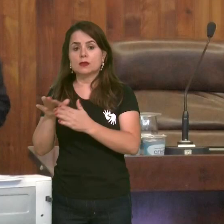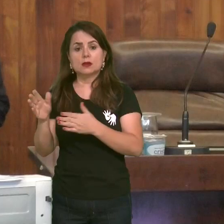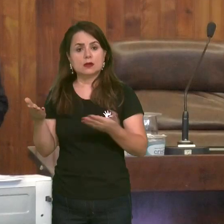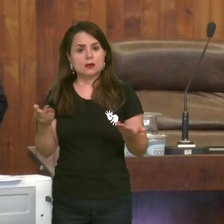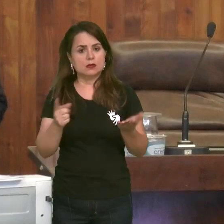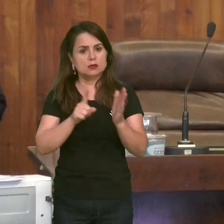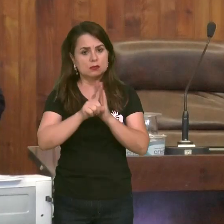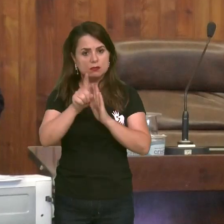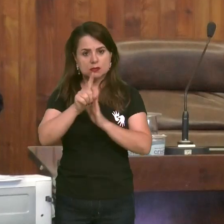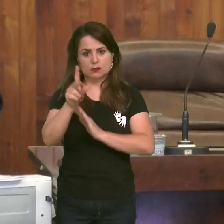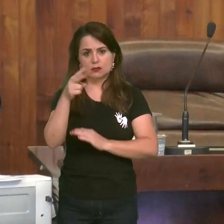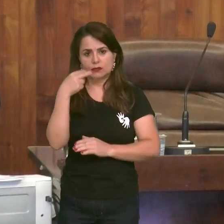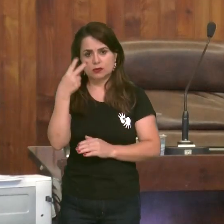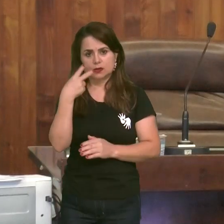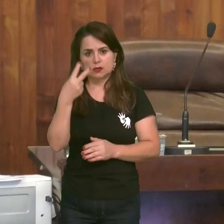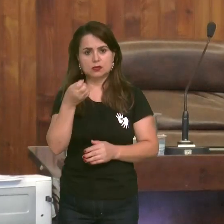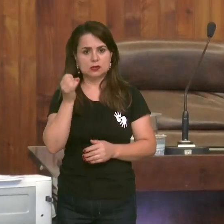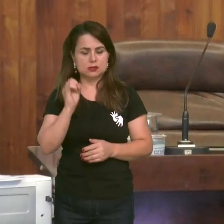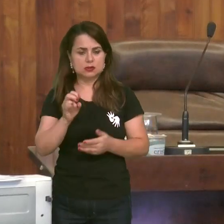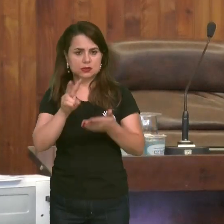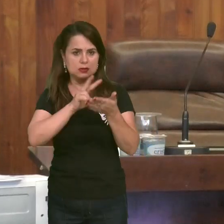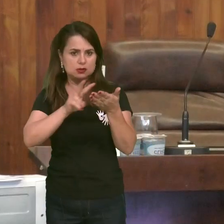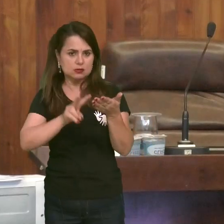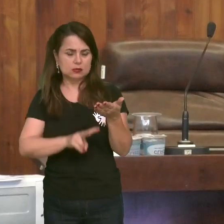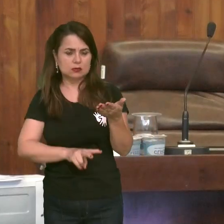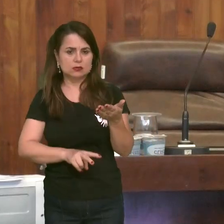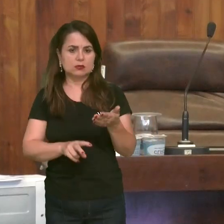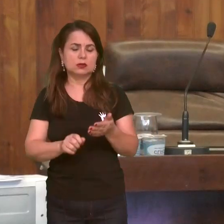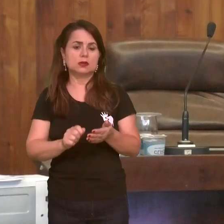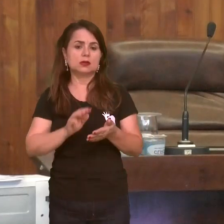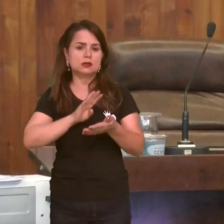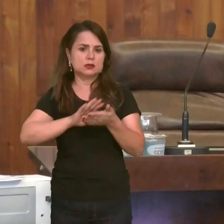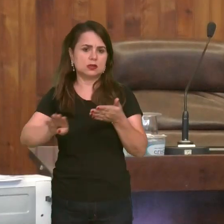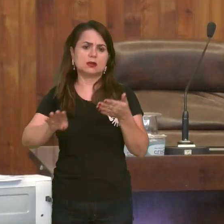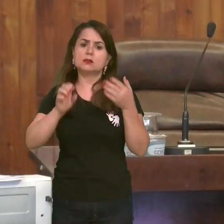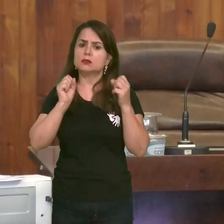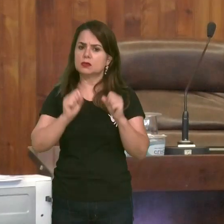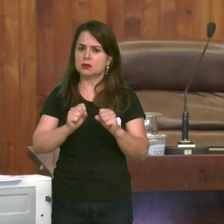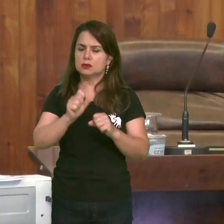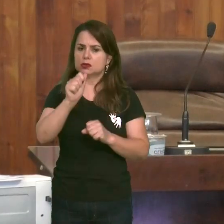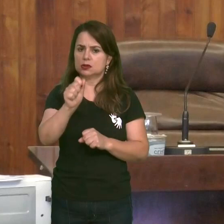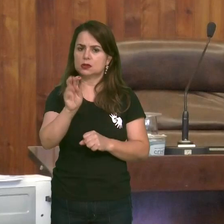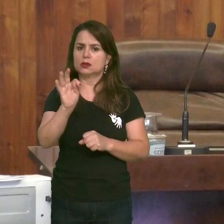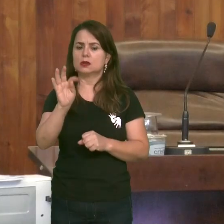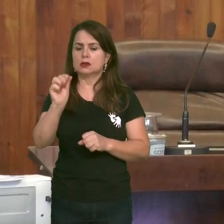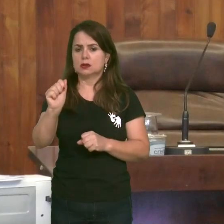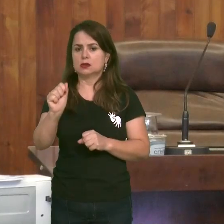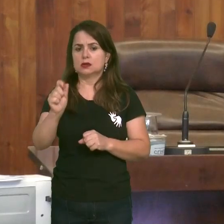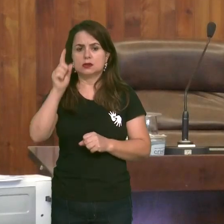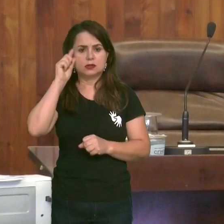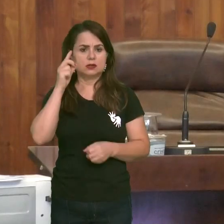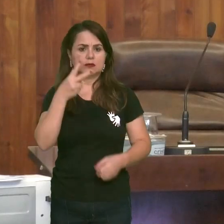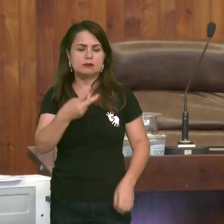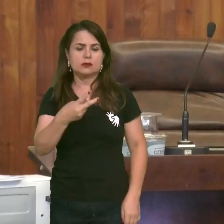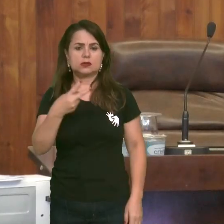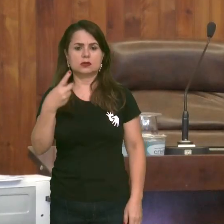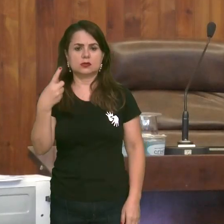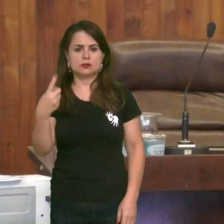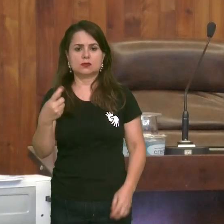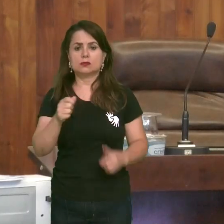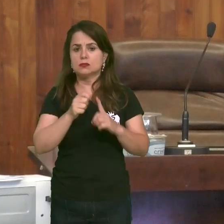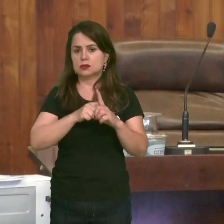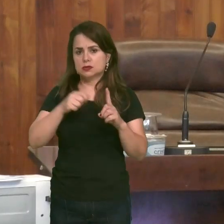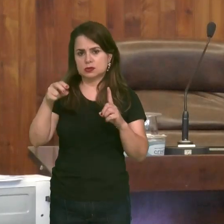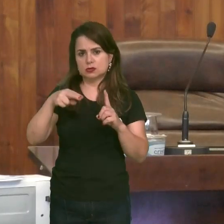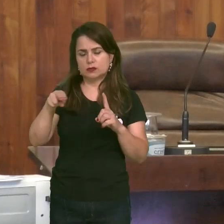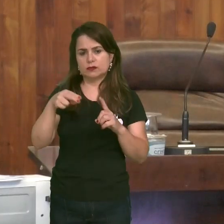consulto senhores vereadores se dispensam a leitura das atas da sessão ordinária do dia 21 de novembro de 2022 e